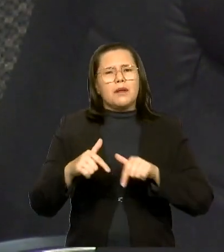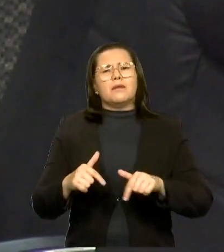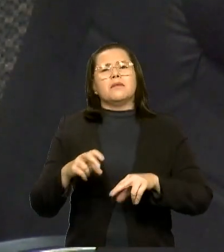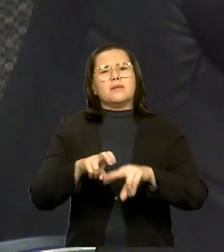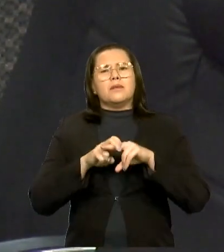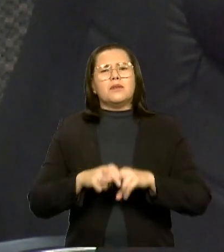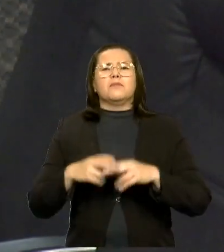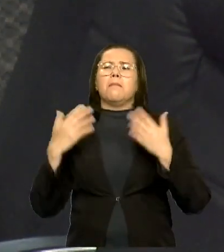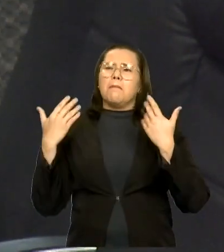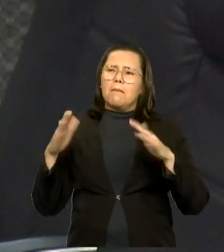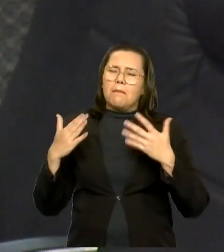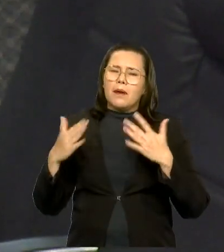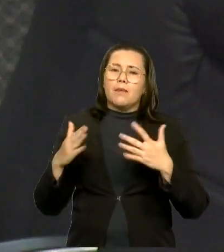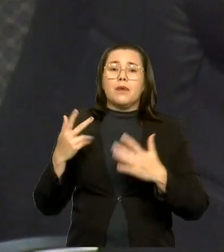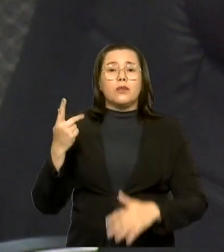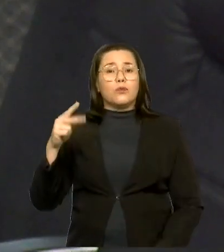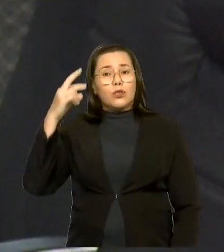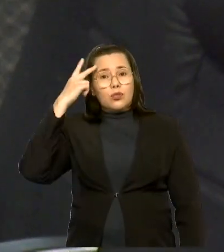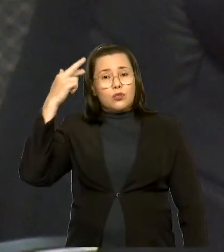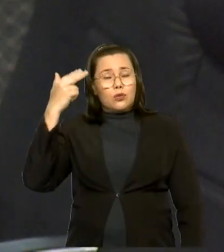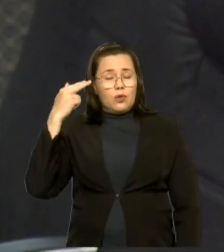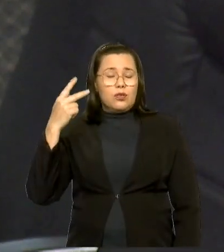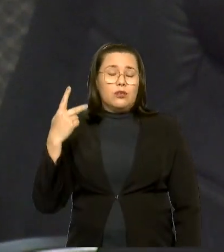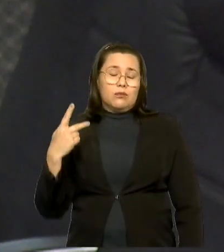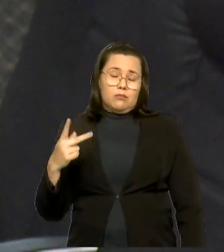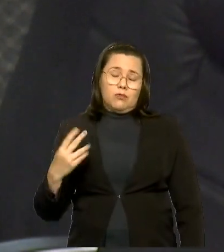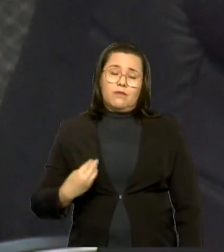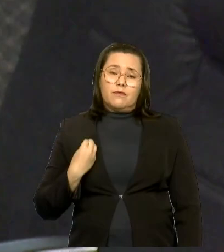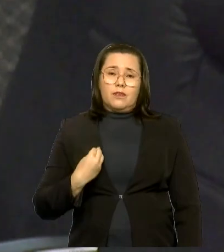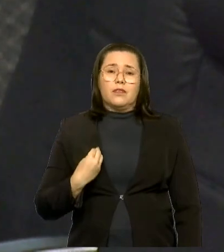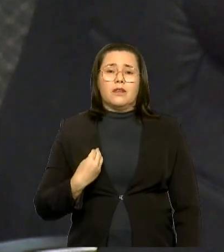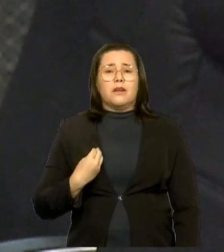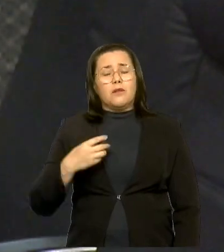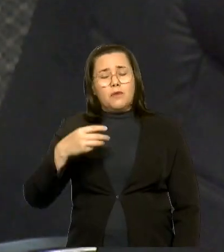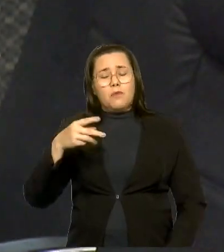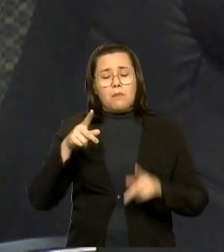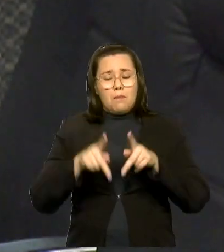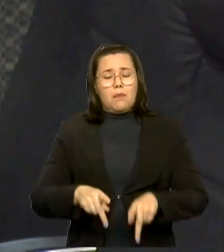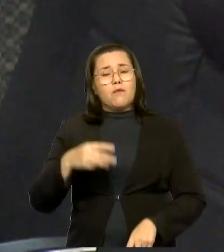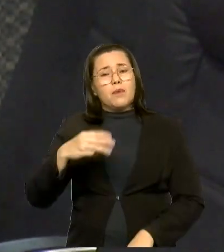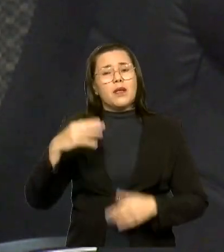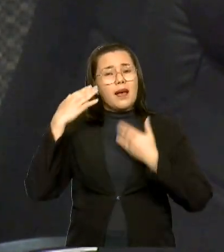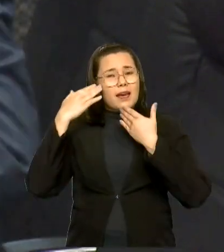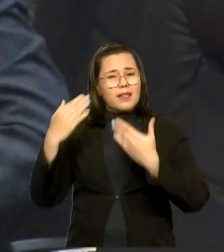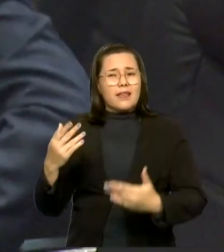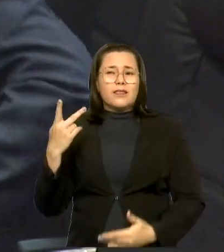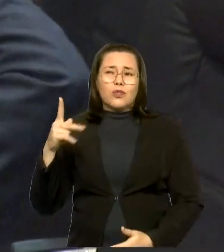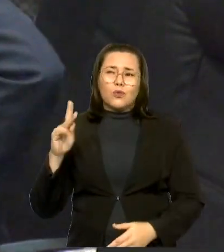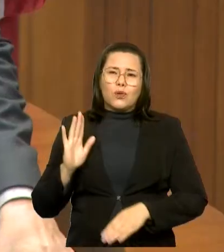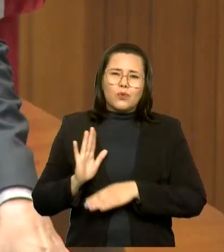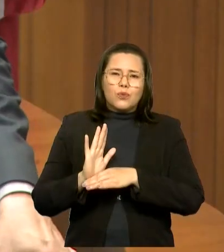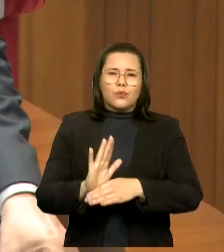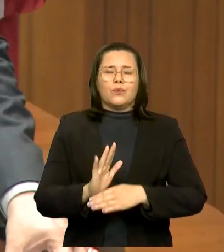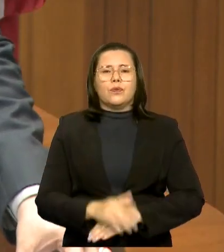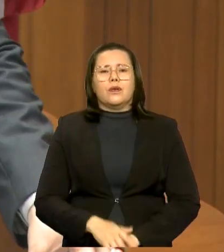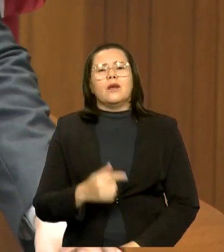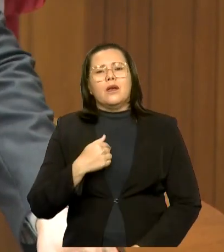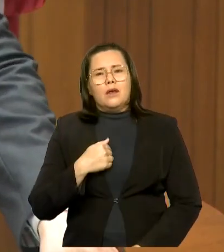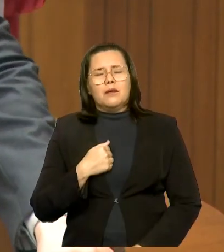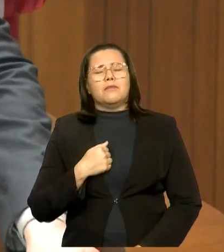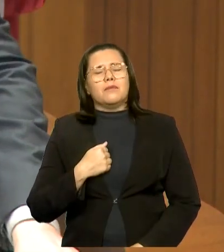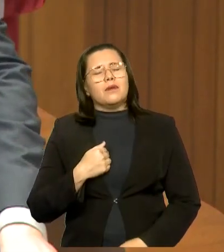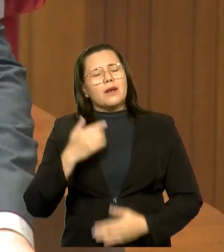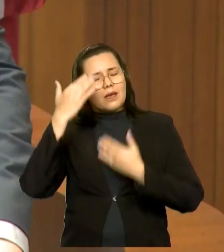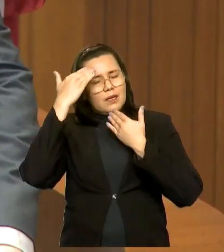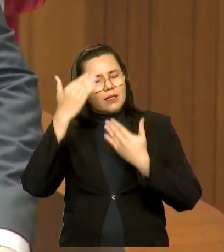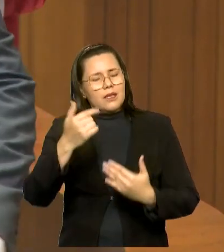biografia e o Maranhão agradece muito sempre pela sua contribuição. Eu agradeço o deputado Júlio, tive a honra de ser seu colega no